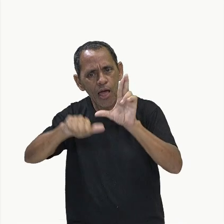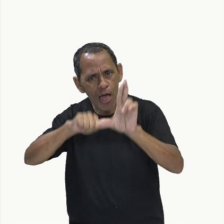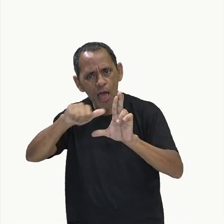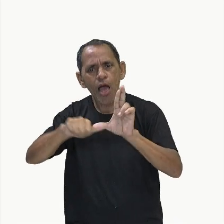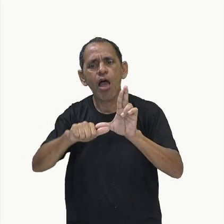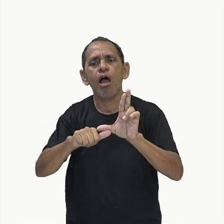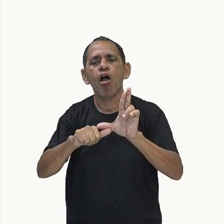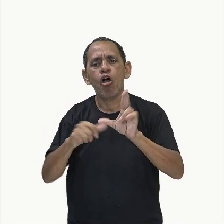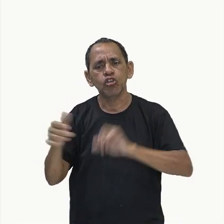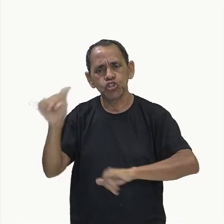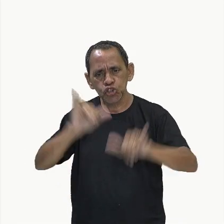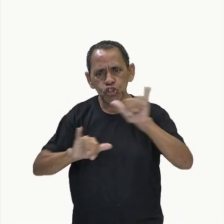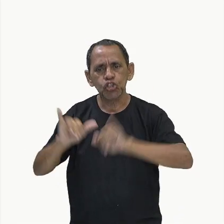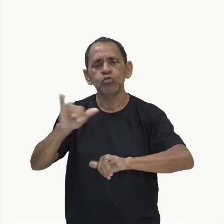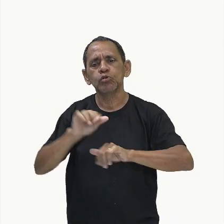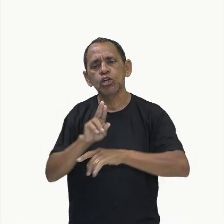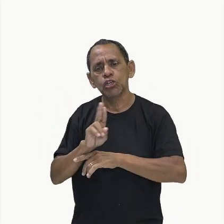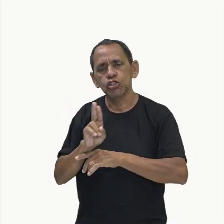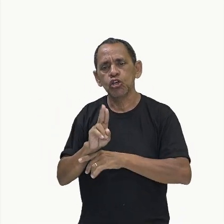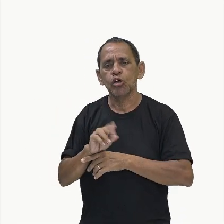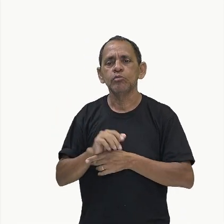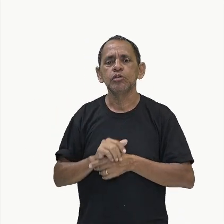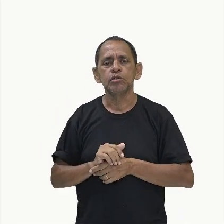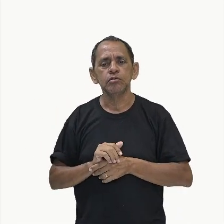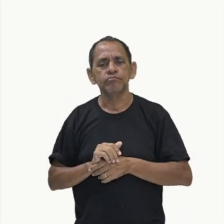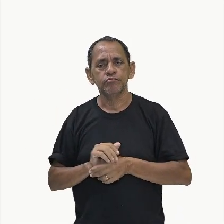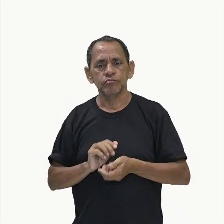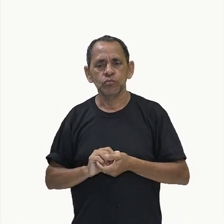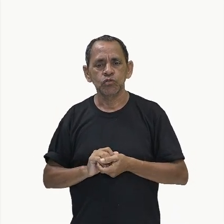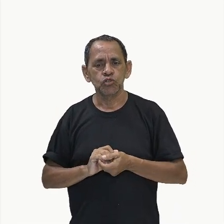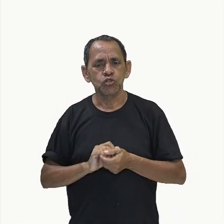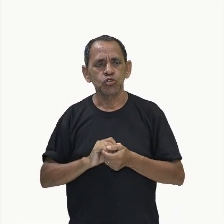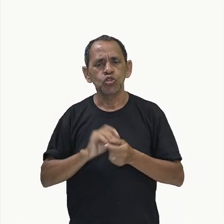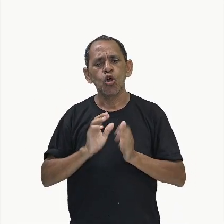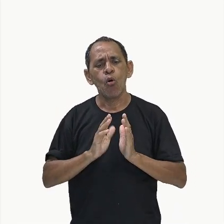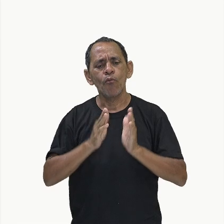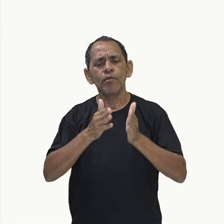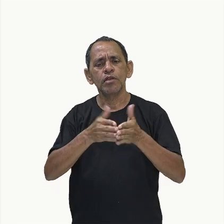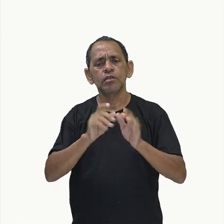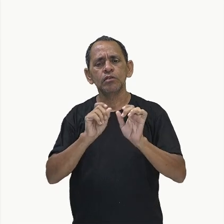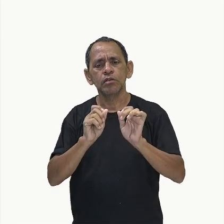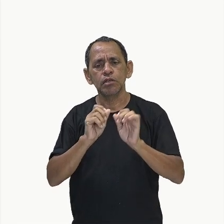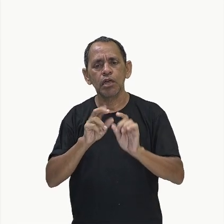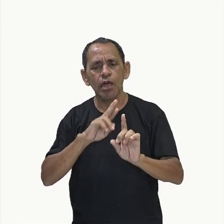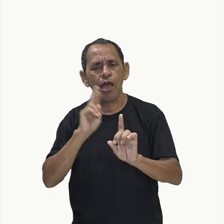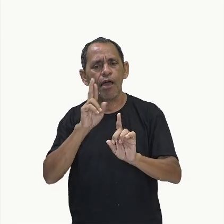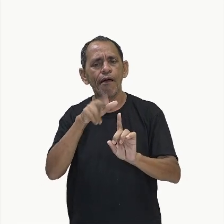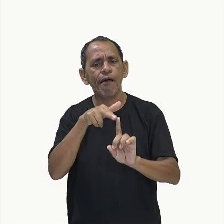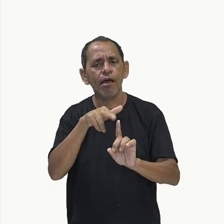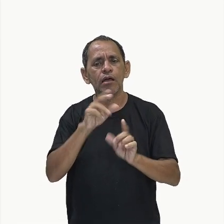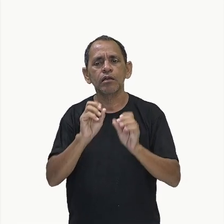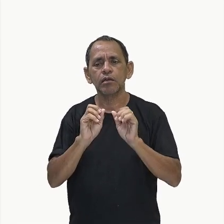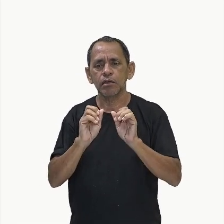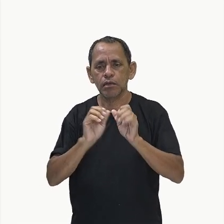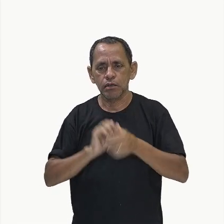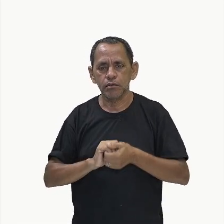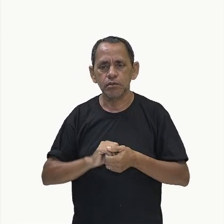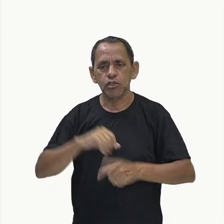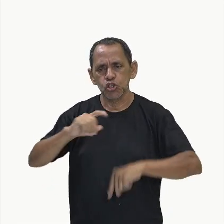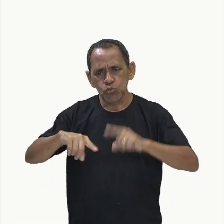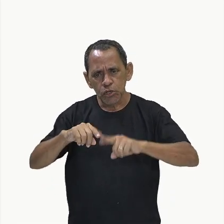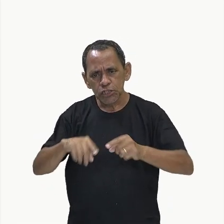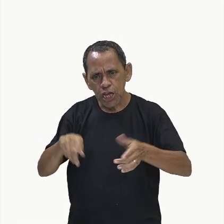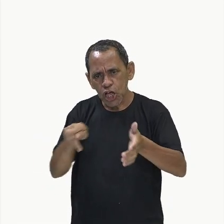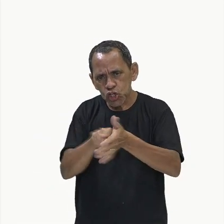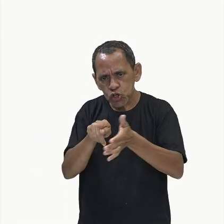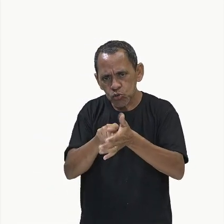metabólicos, nós estamos nos referindo aos produtos de eliminação, os